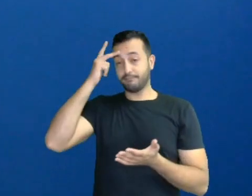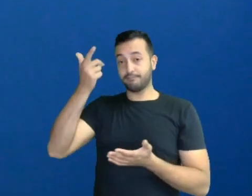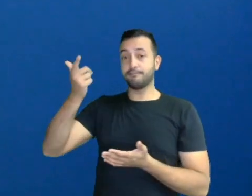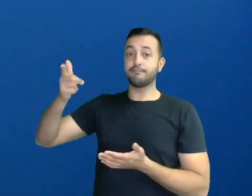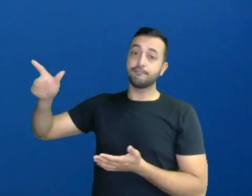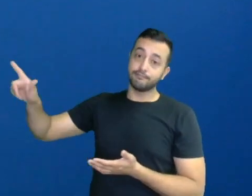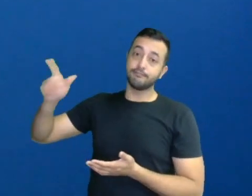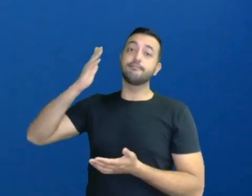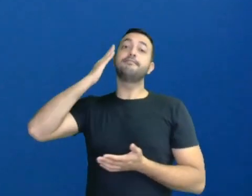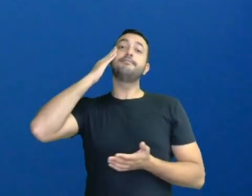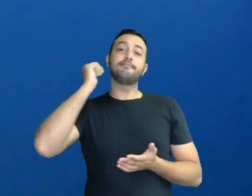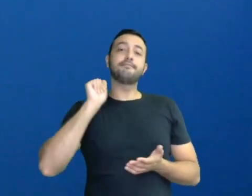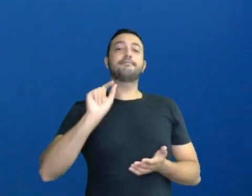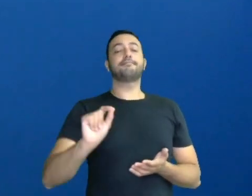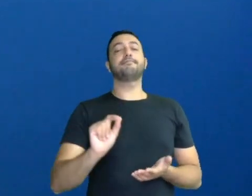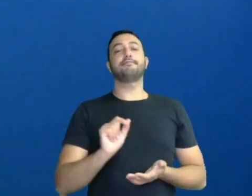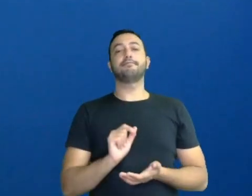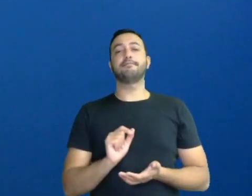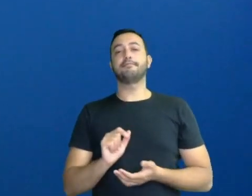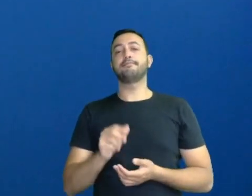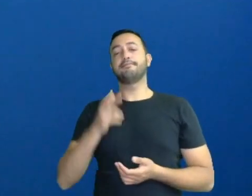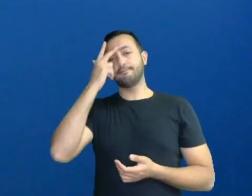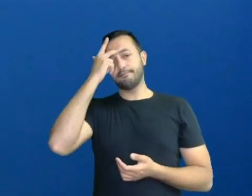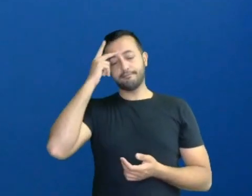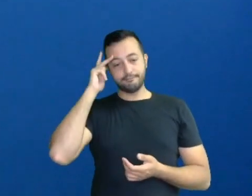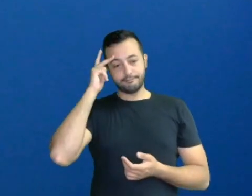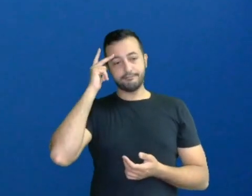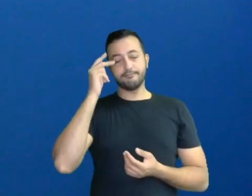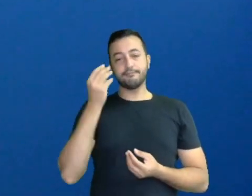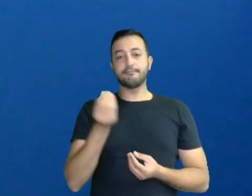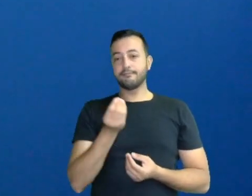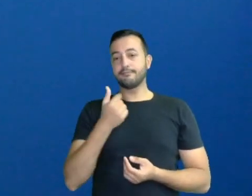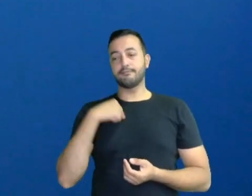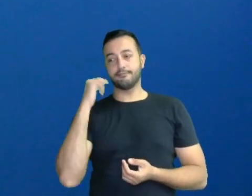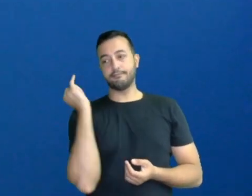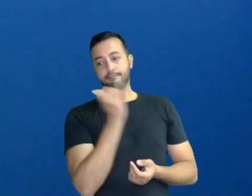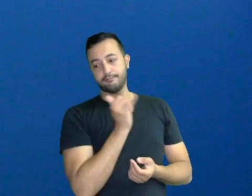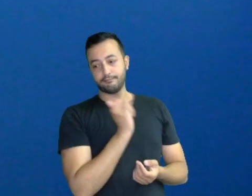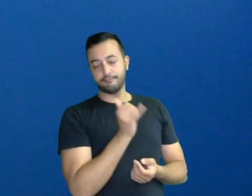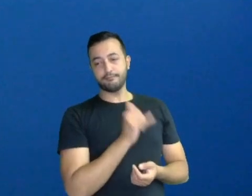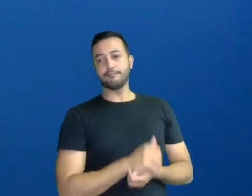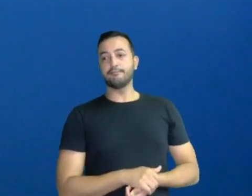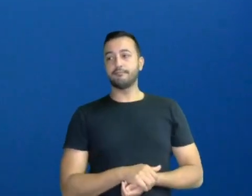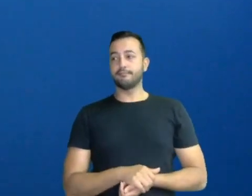outra pessoa saiba é aquilo que eu quero comunicar